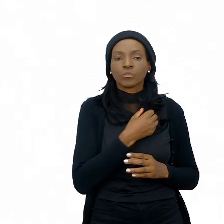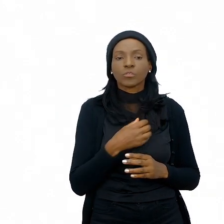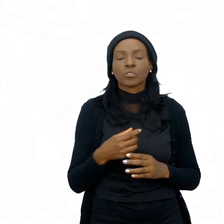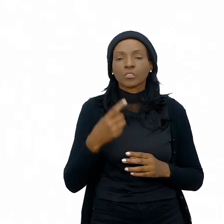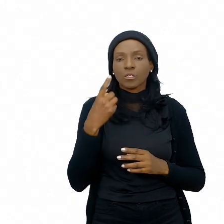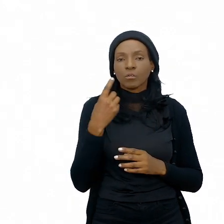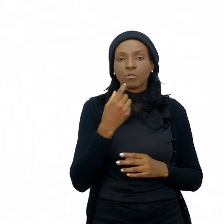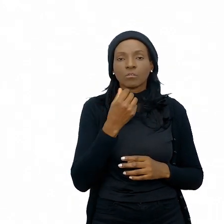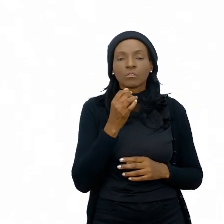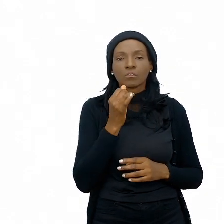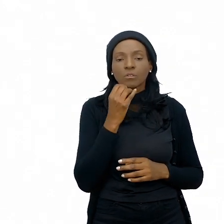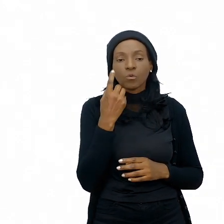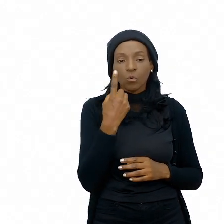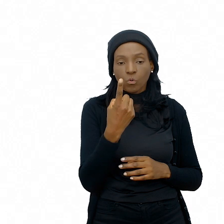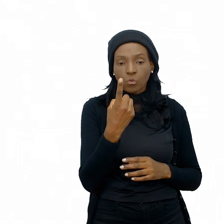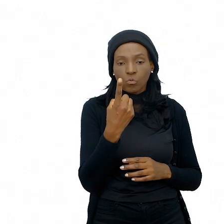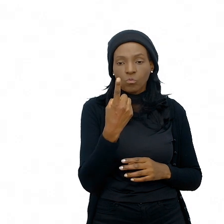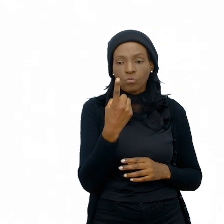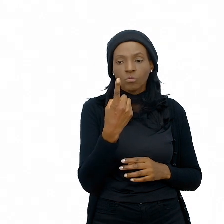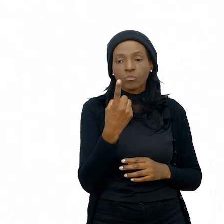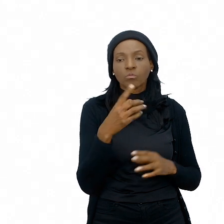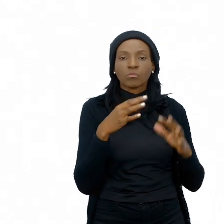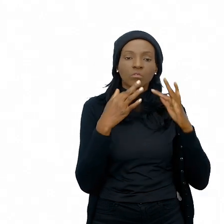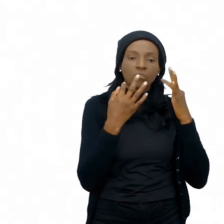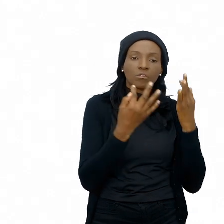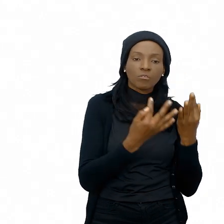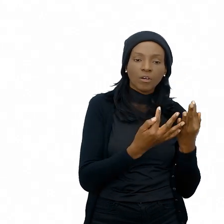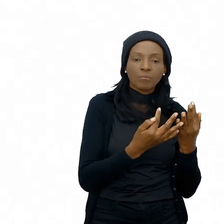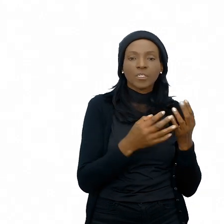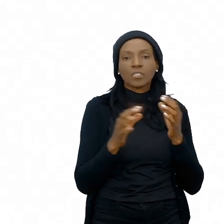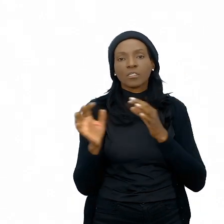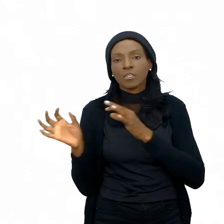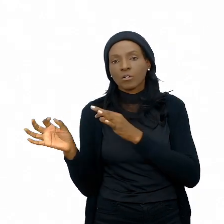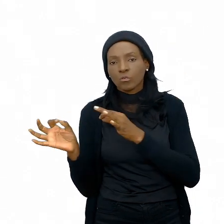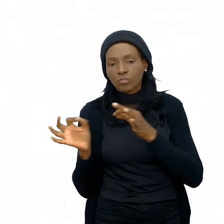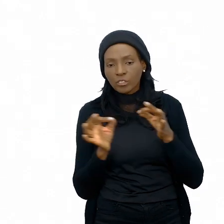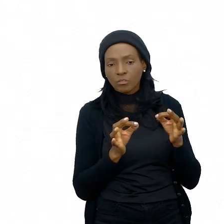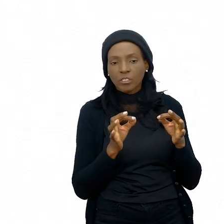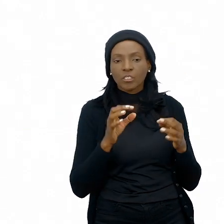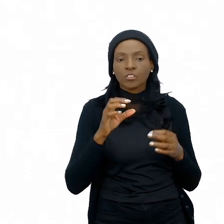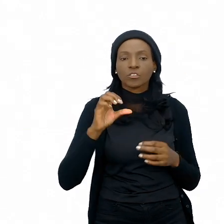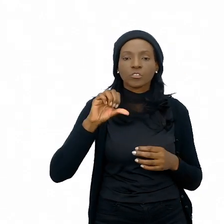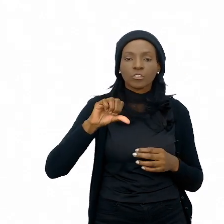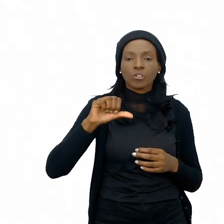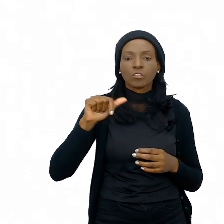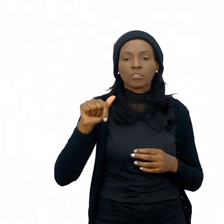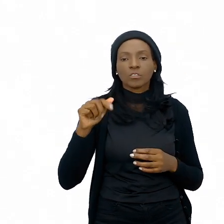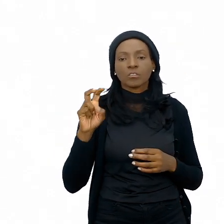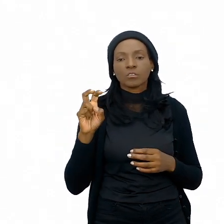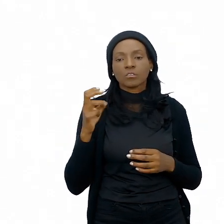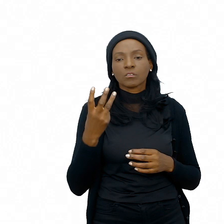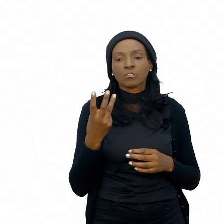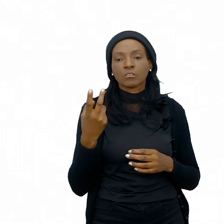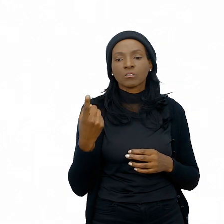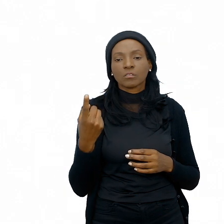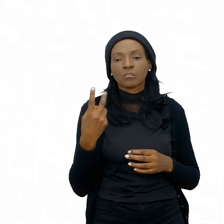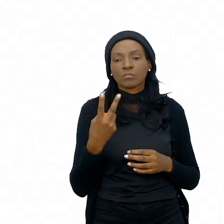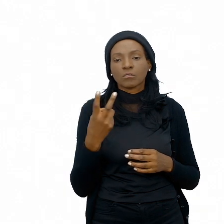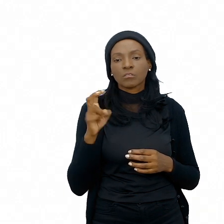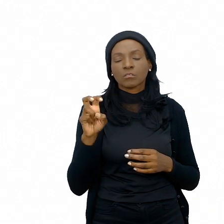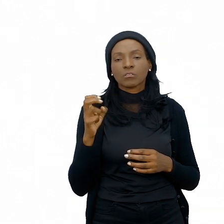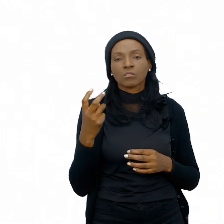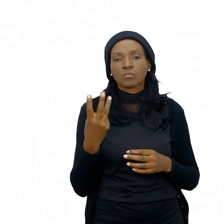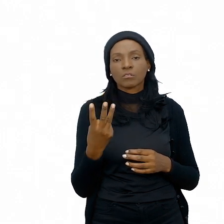1 de números familiares ou frequentes: 9, 7, 5, 31,